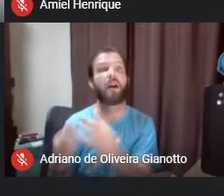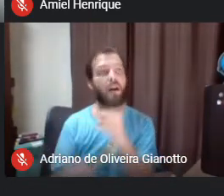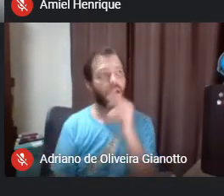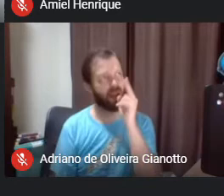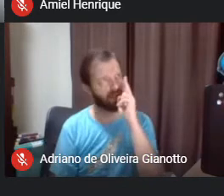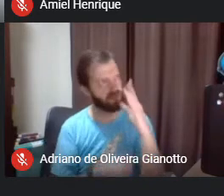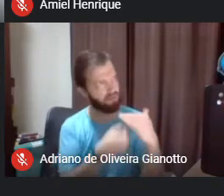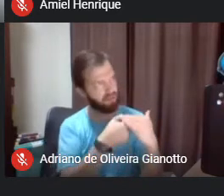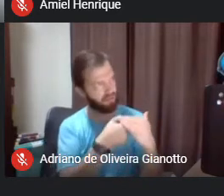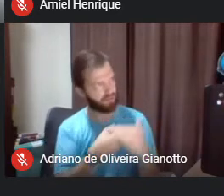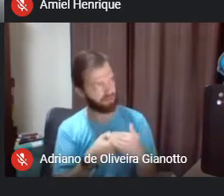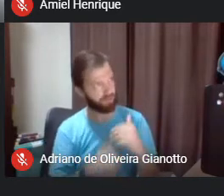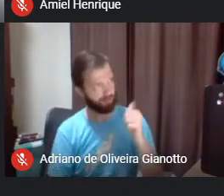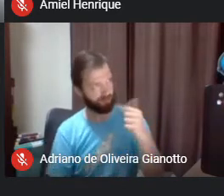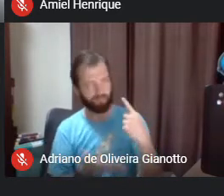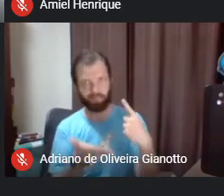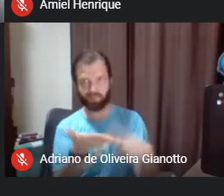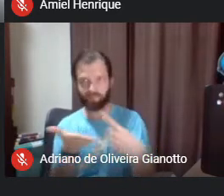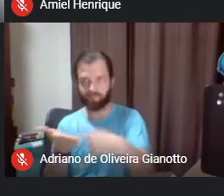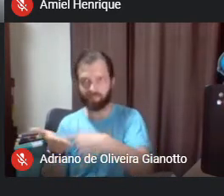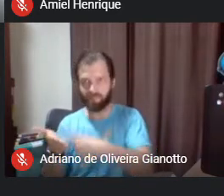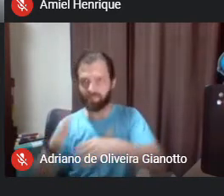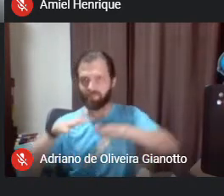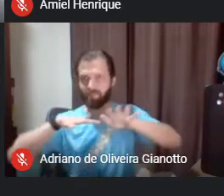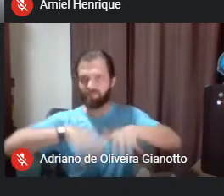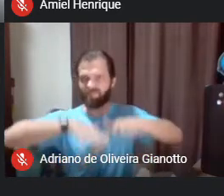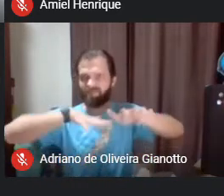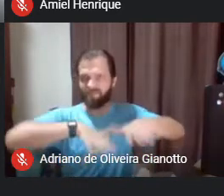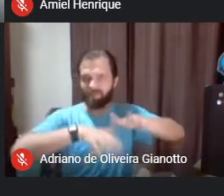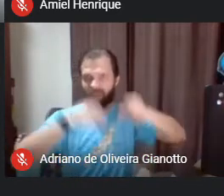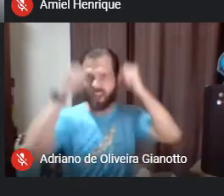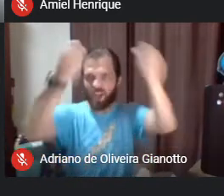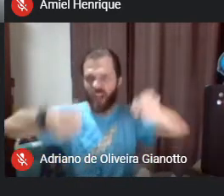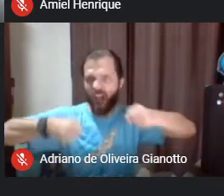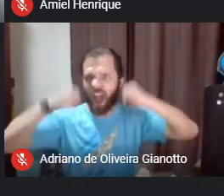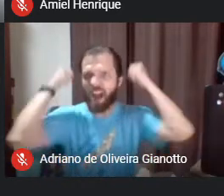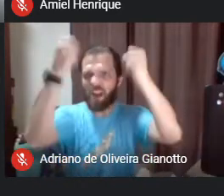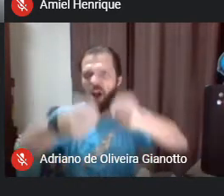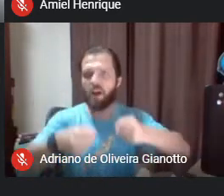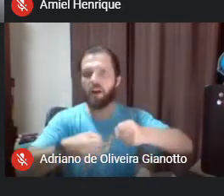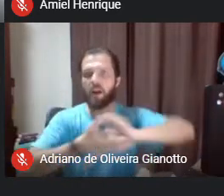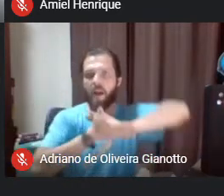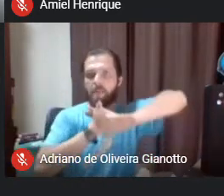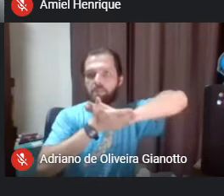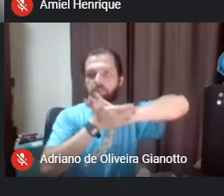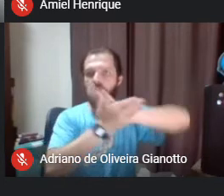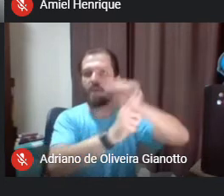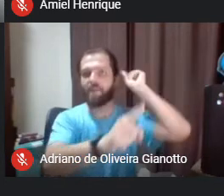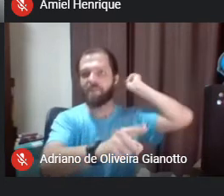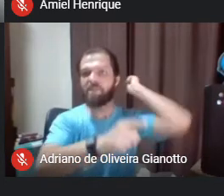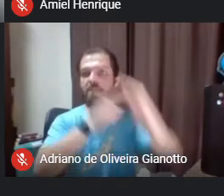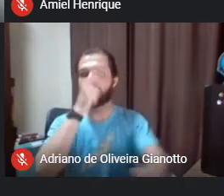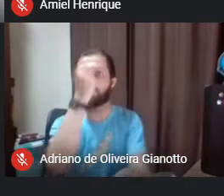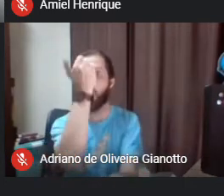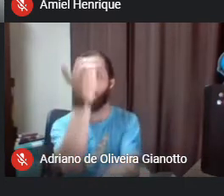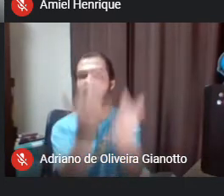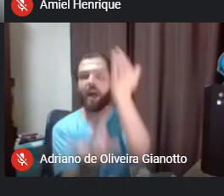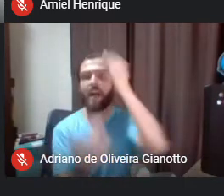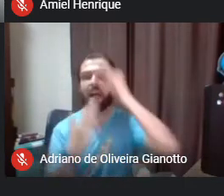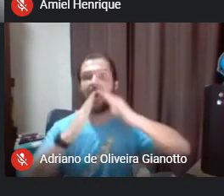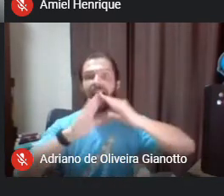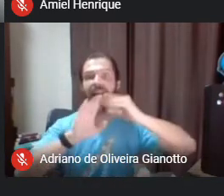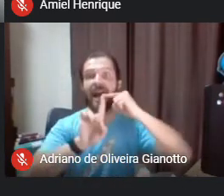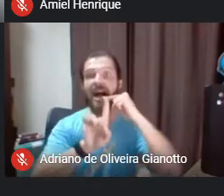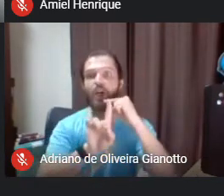conseguiam se desenvolver com dinheiro, né? Mas teve uma família que foi discriminada por esse